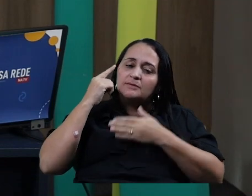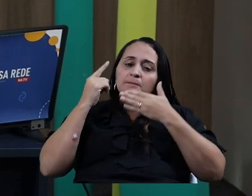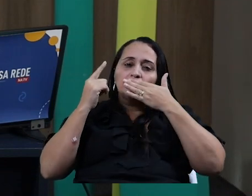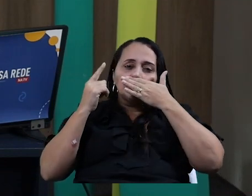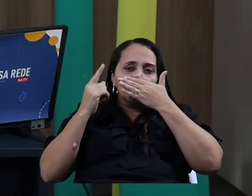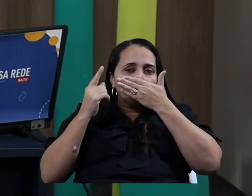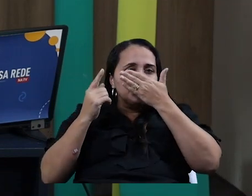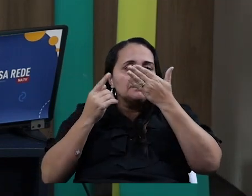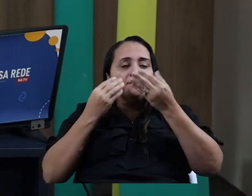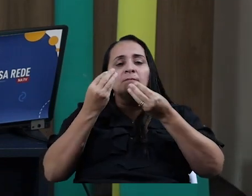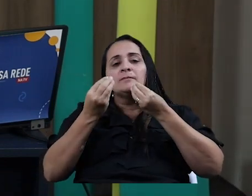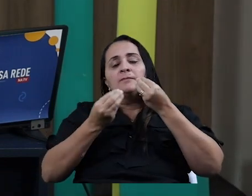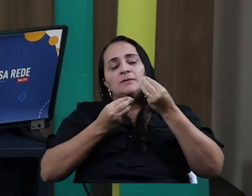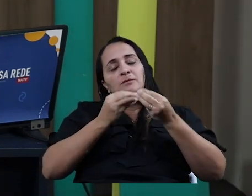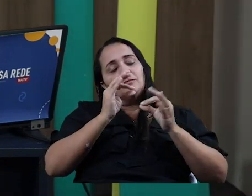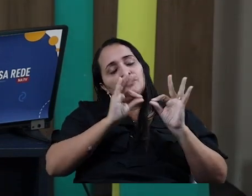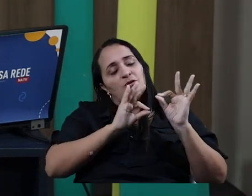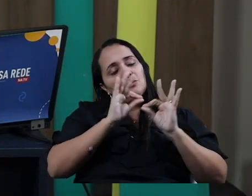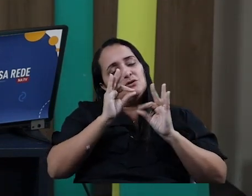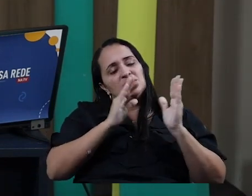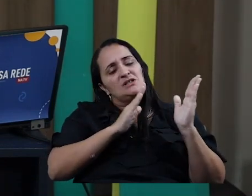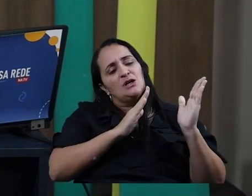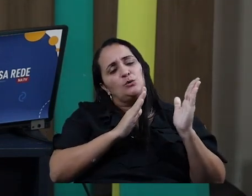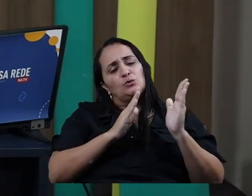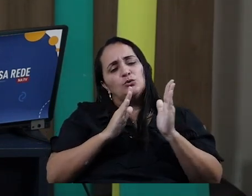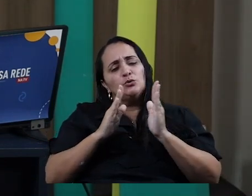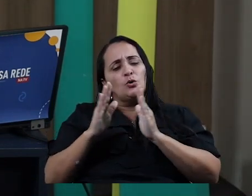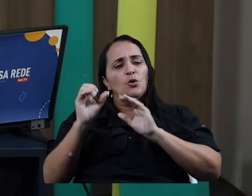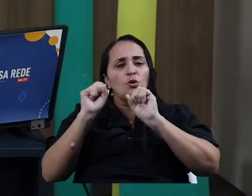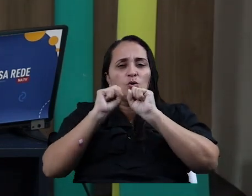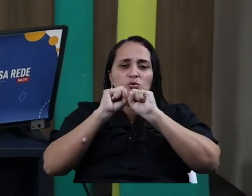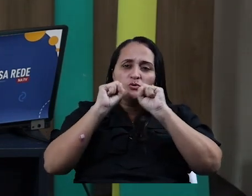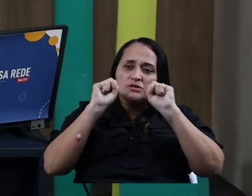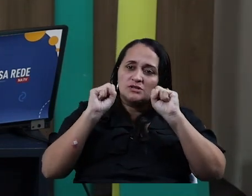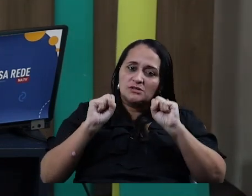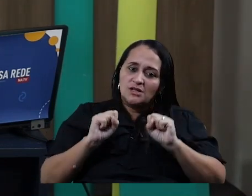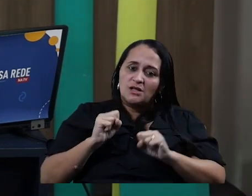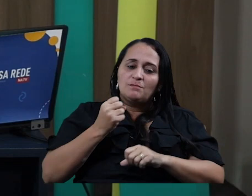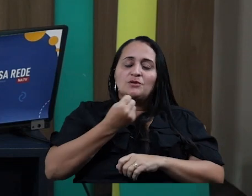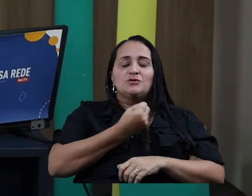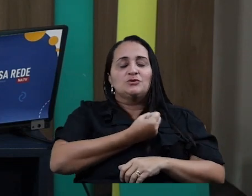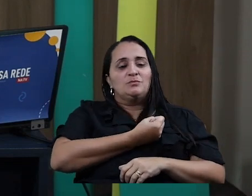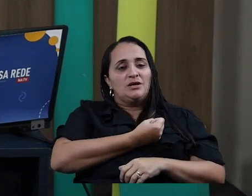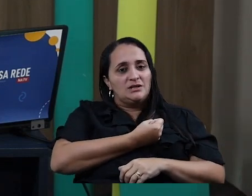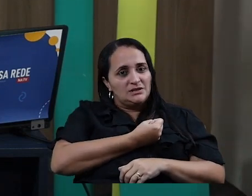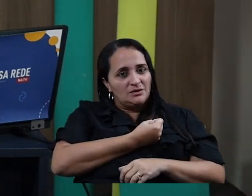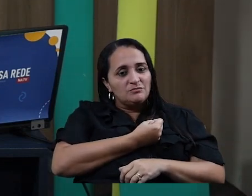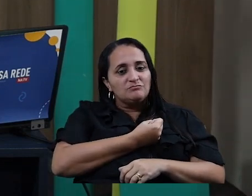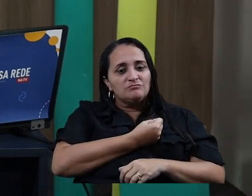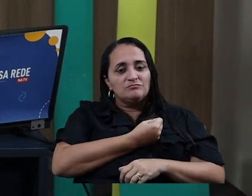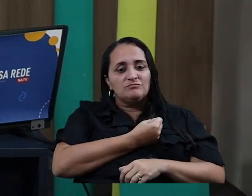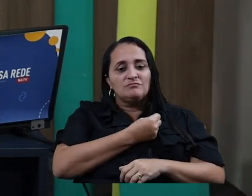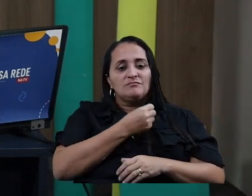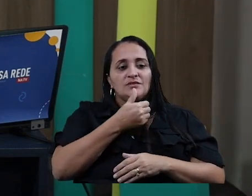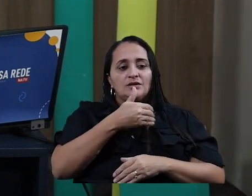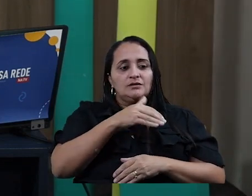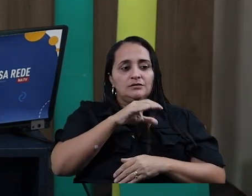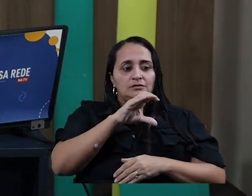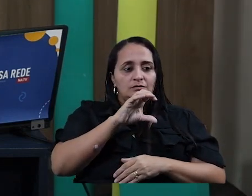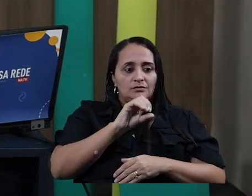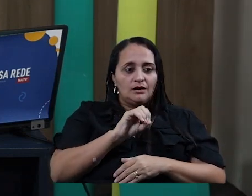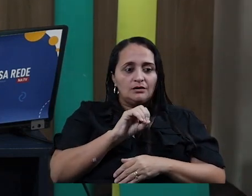algarismos e organizar todo o sistema de numeração dentro desses algarismos. Ou seja, a cada